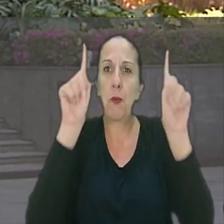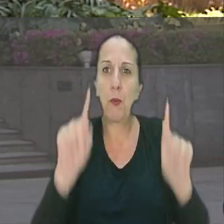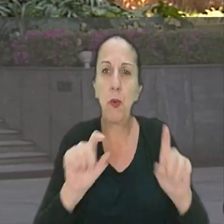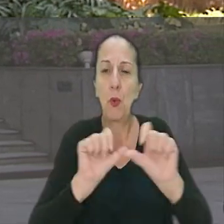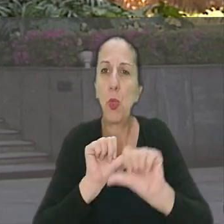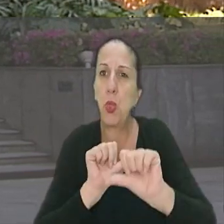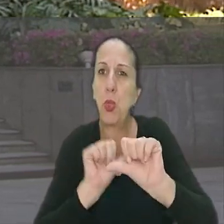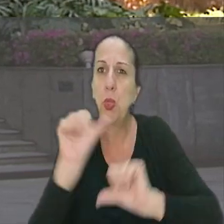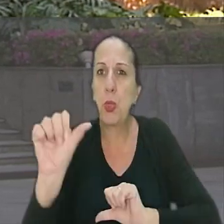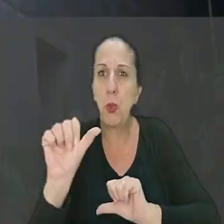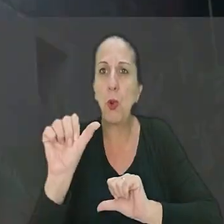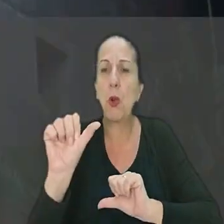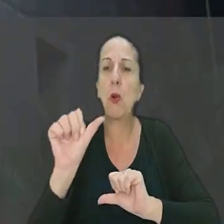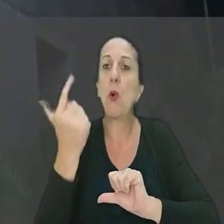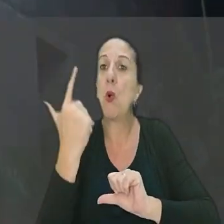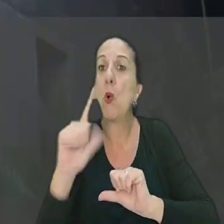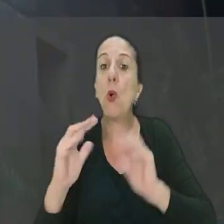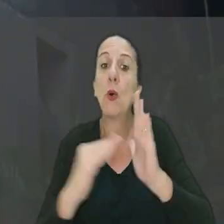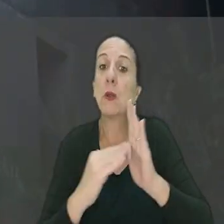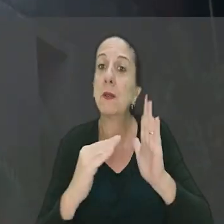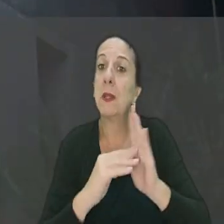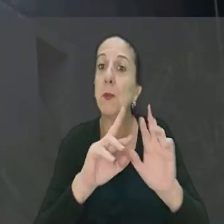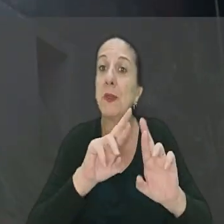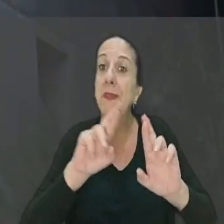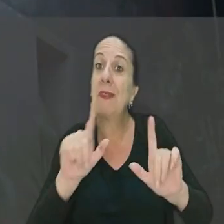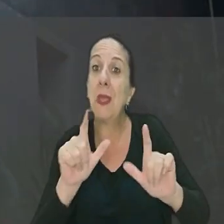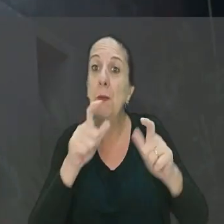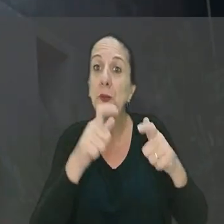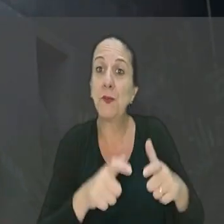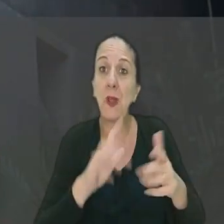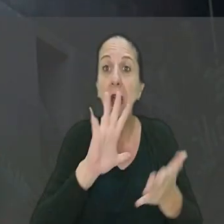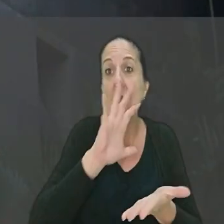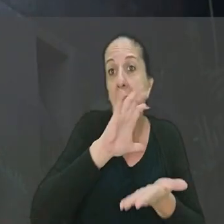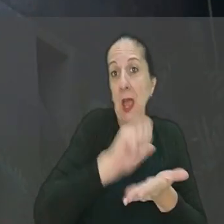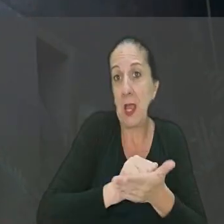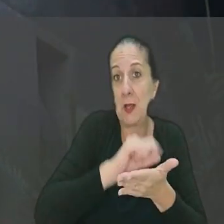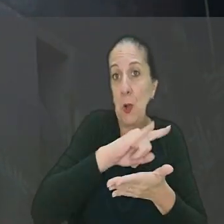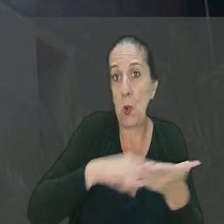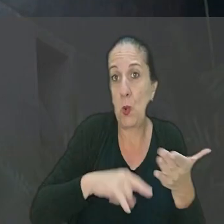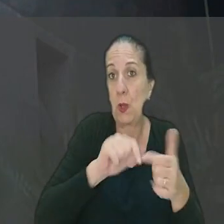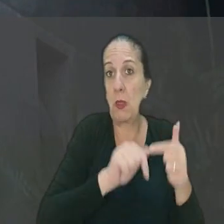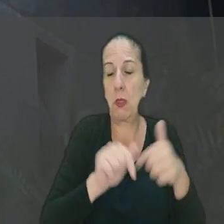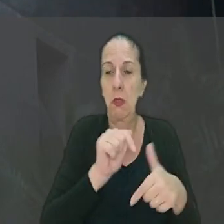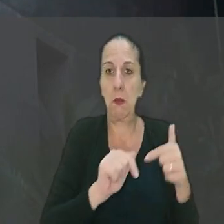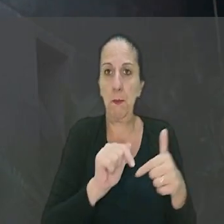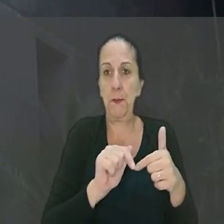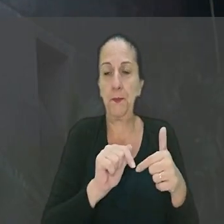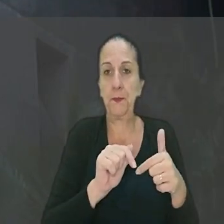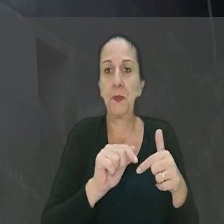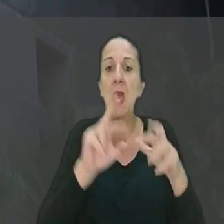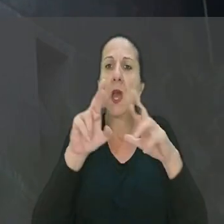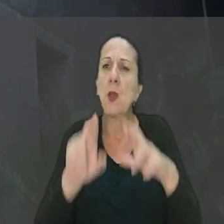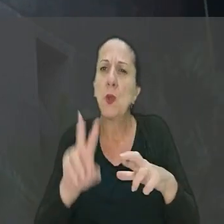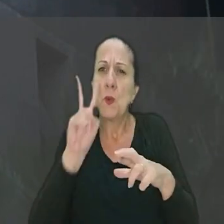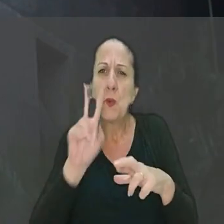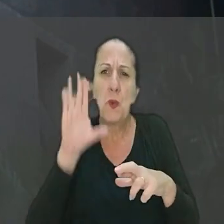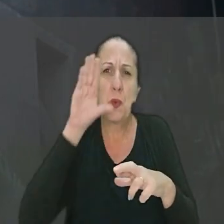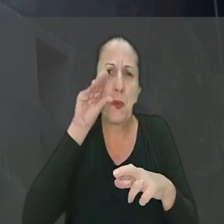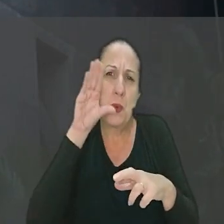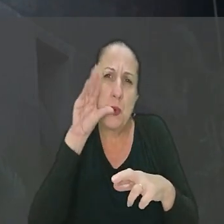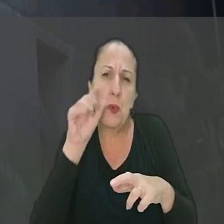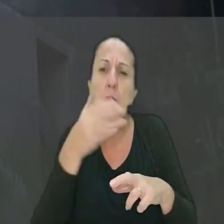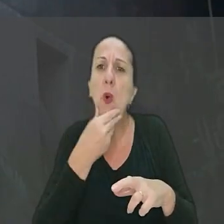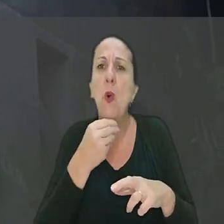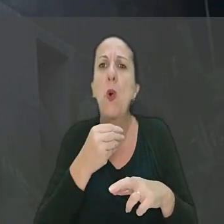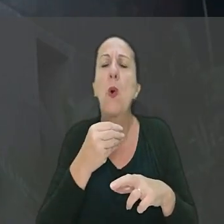empregado é transferido provisoriamente para local diferente do registrado no contrato de trabalho. O regional verificou que